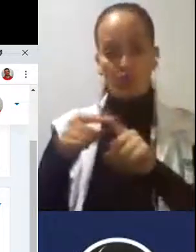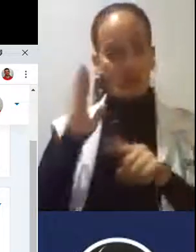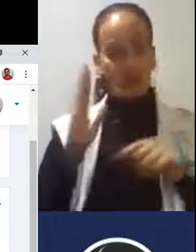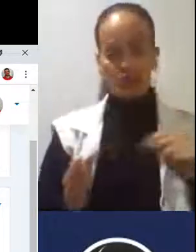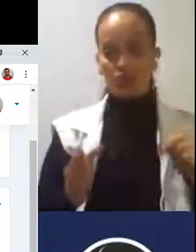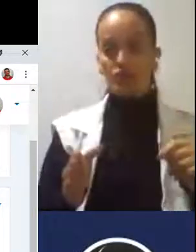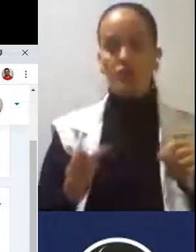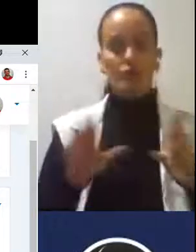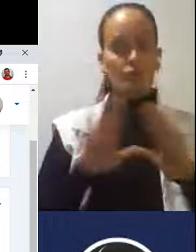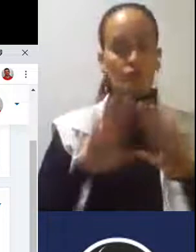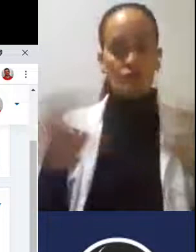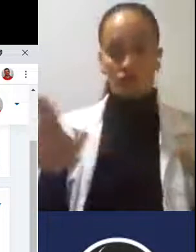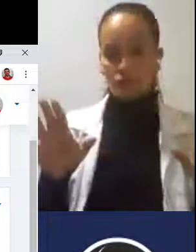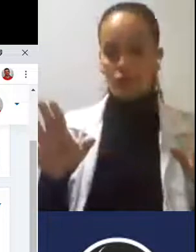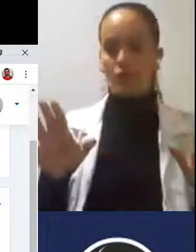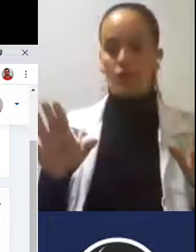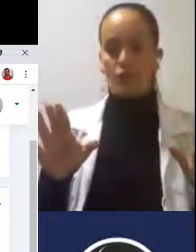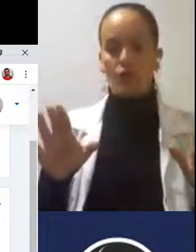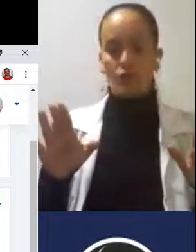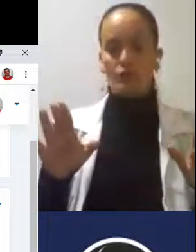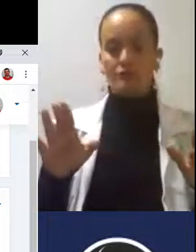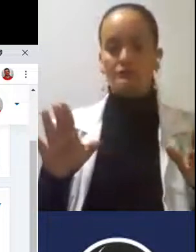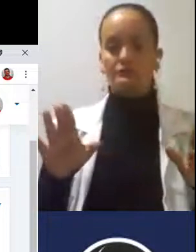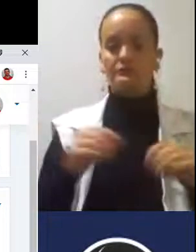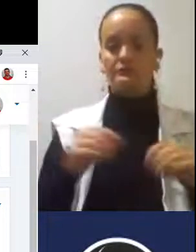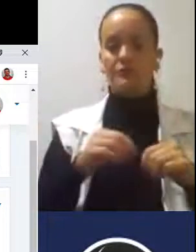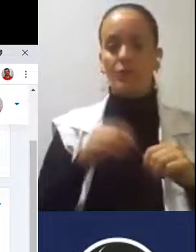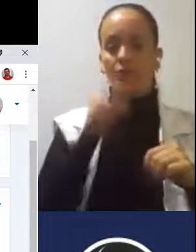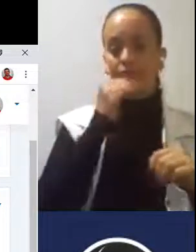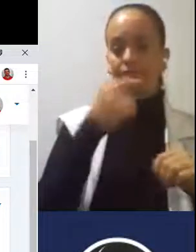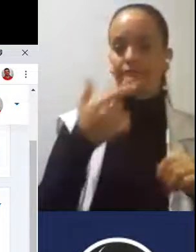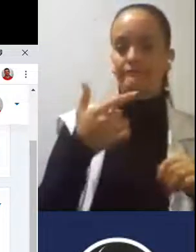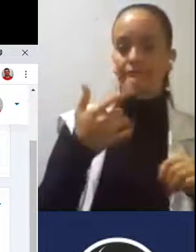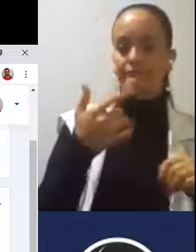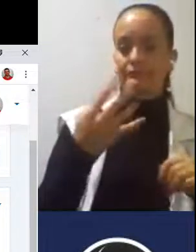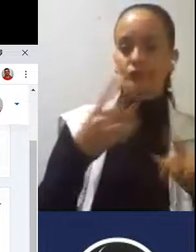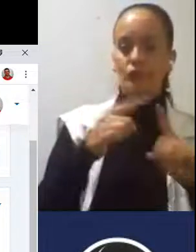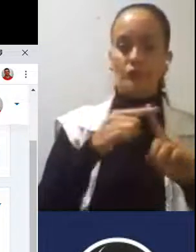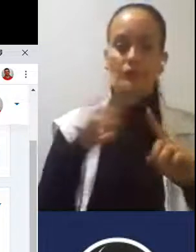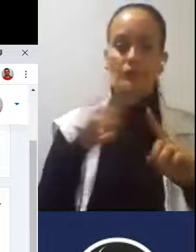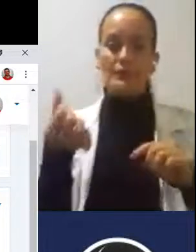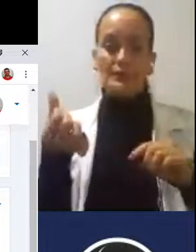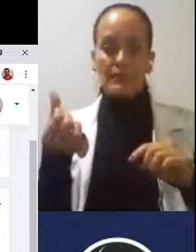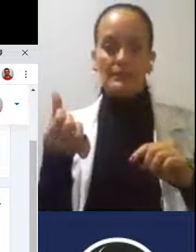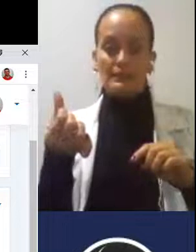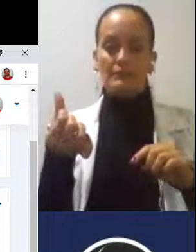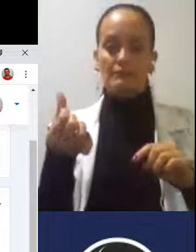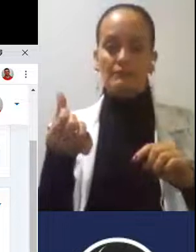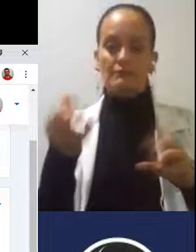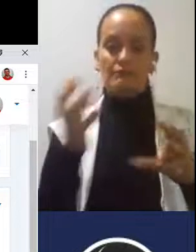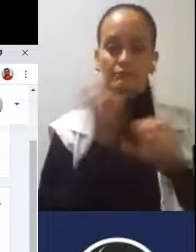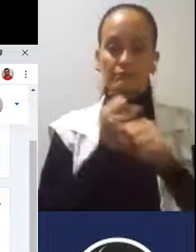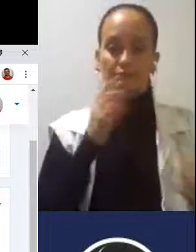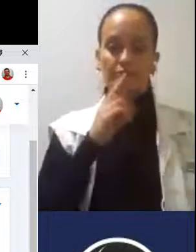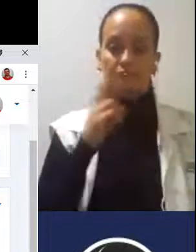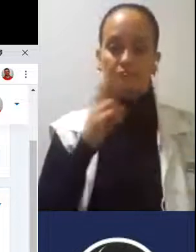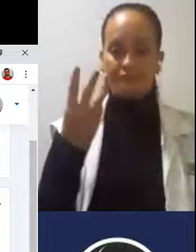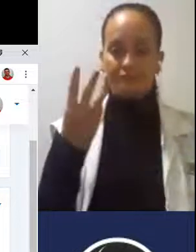valor das duas resistências. Então, somando 24 mais 6, a gente tem 30 ohms, certo? Então,